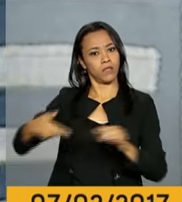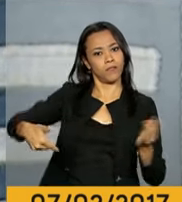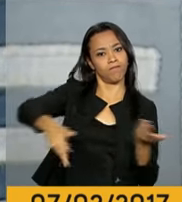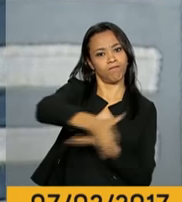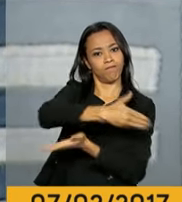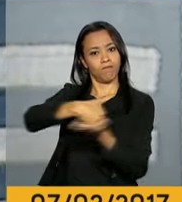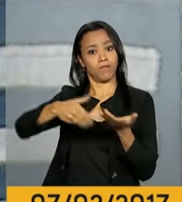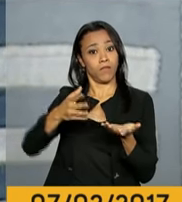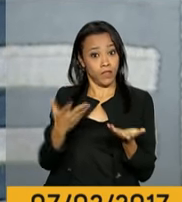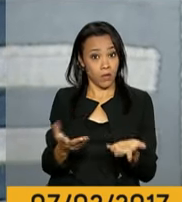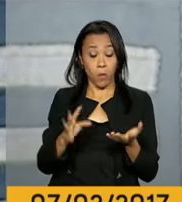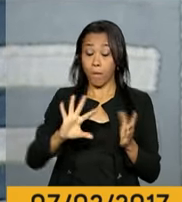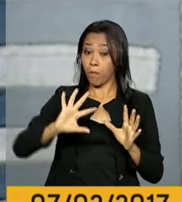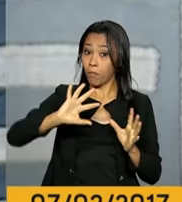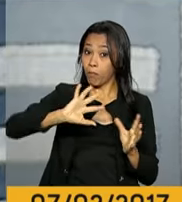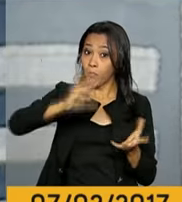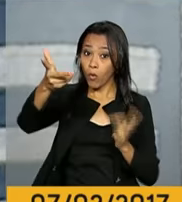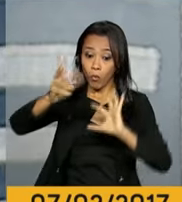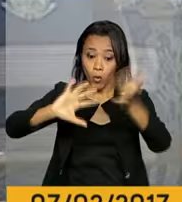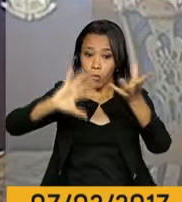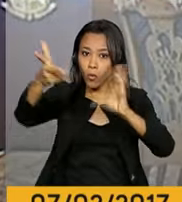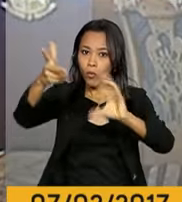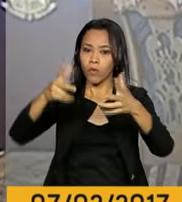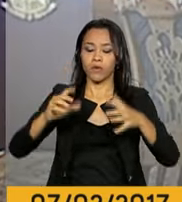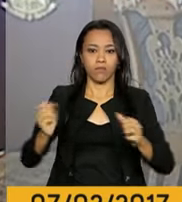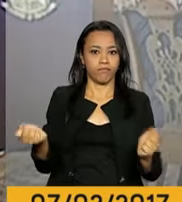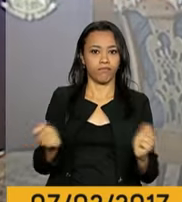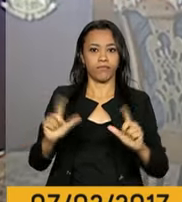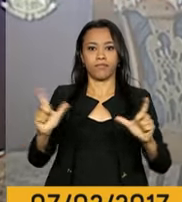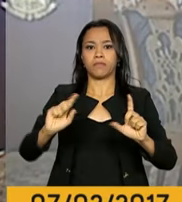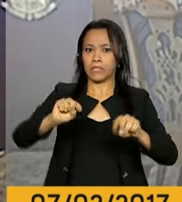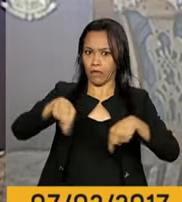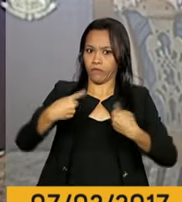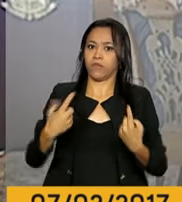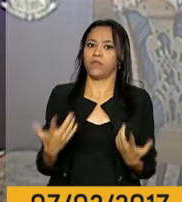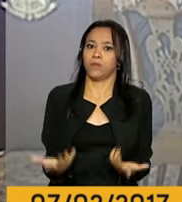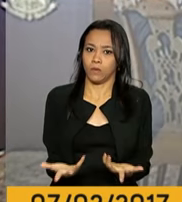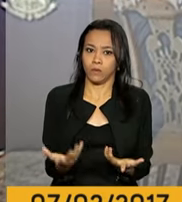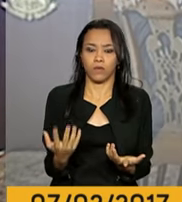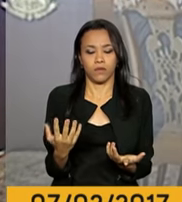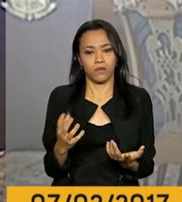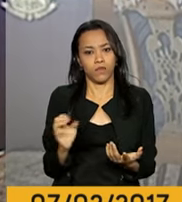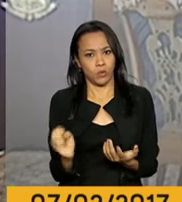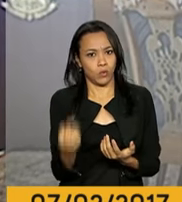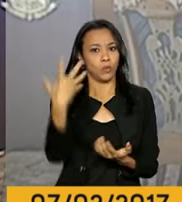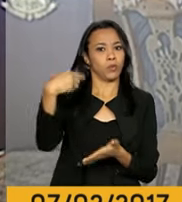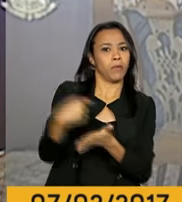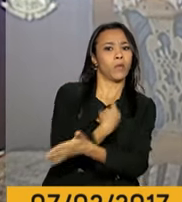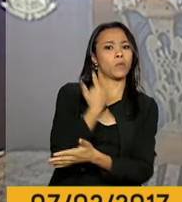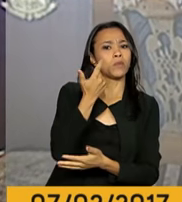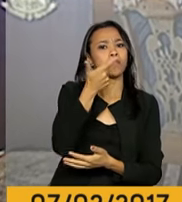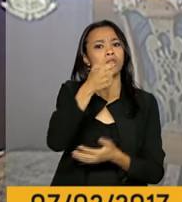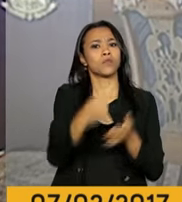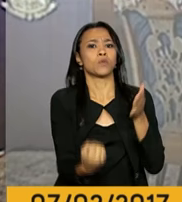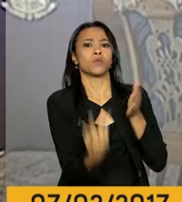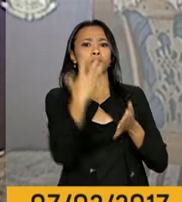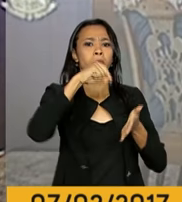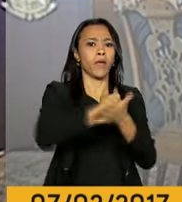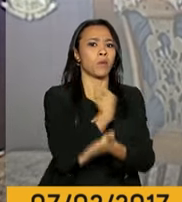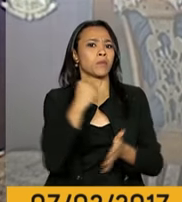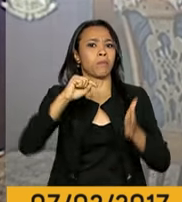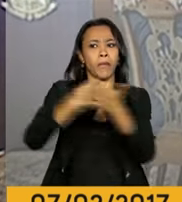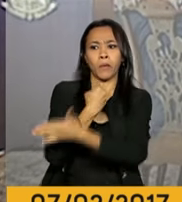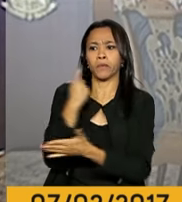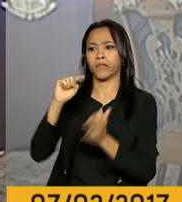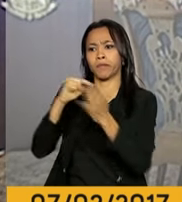mudanças são novos desafios surgem perguntas e mais perguntas que respostas surgem